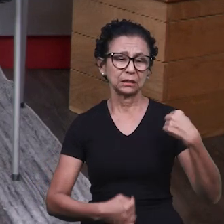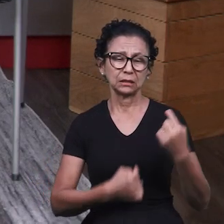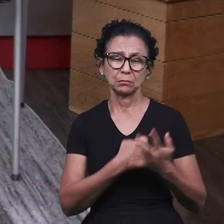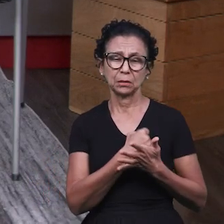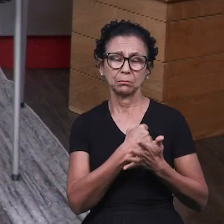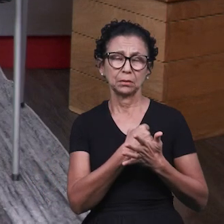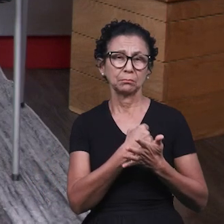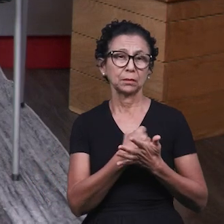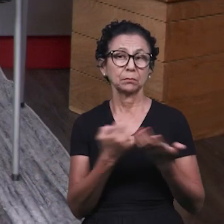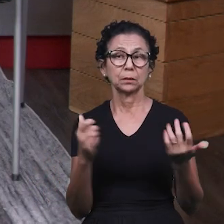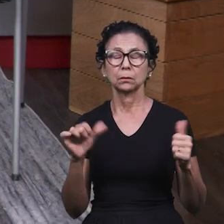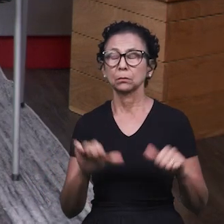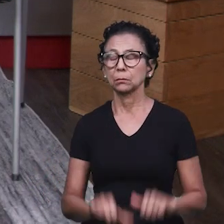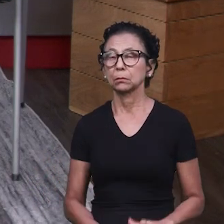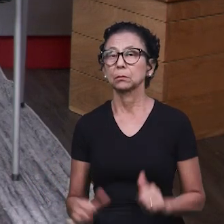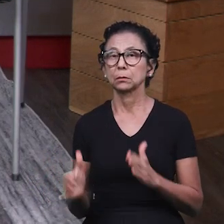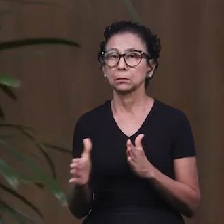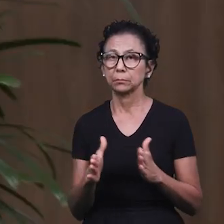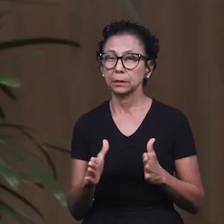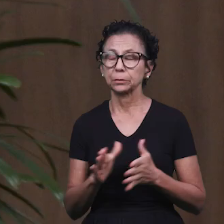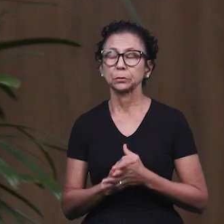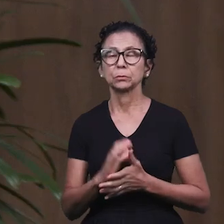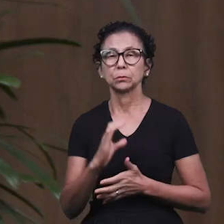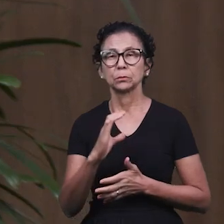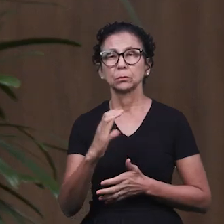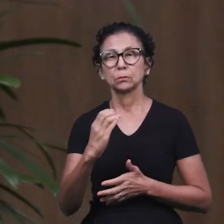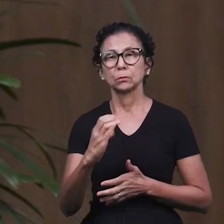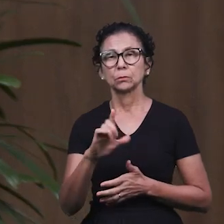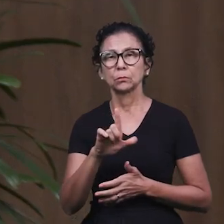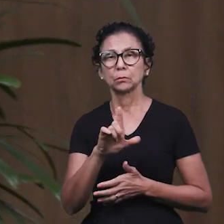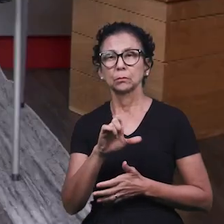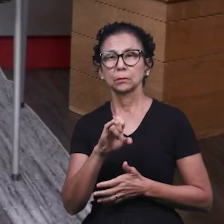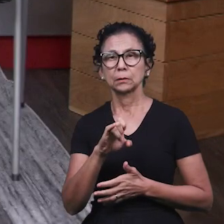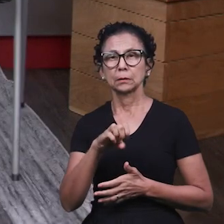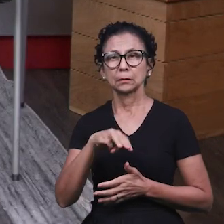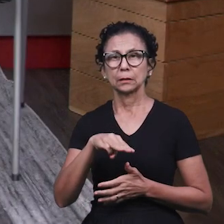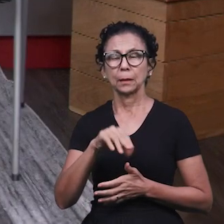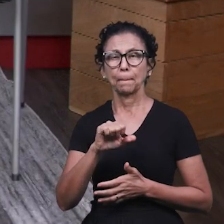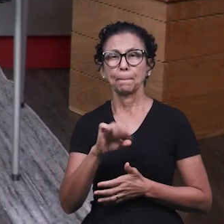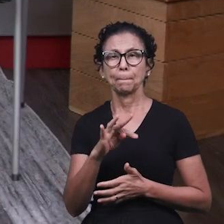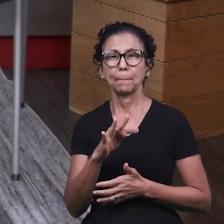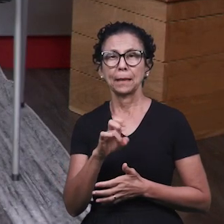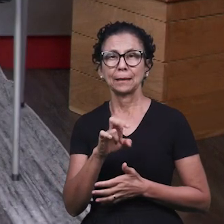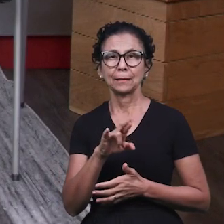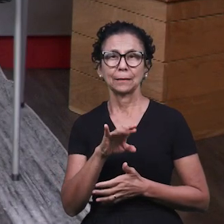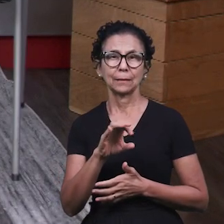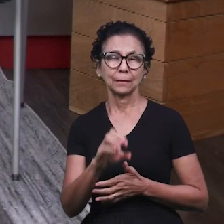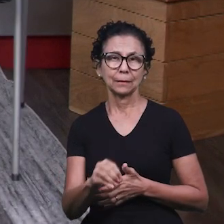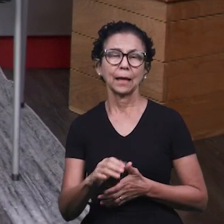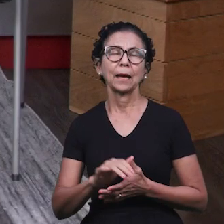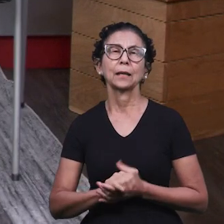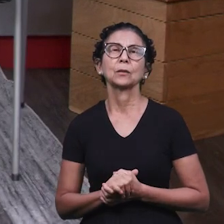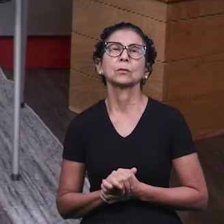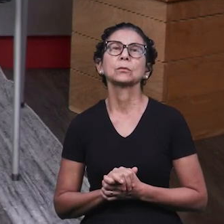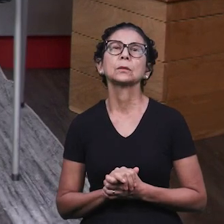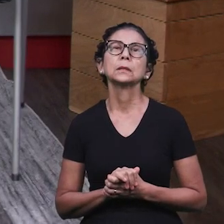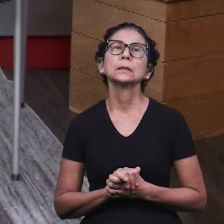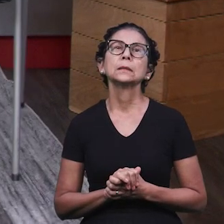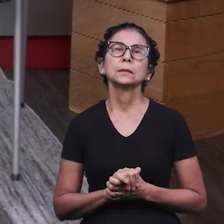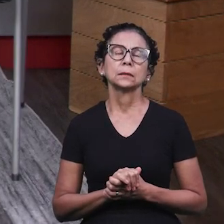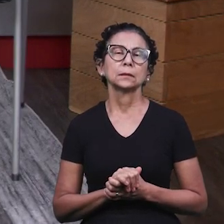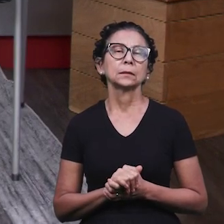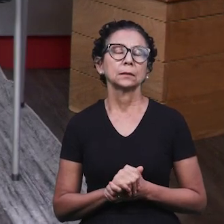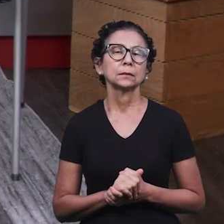aí nesse período do climatério. E esse no período peri? Isso, já começa no período